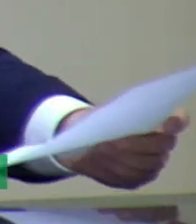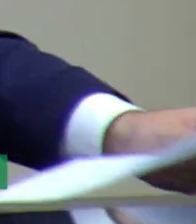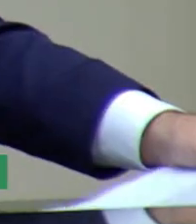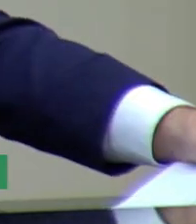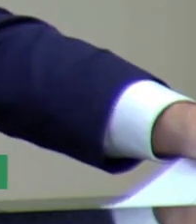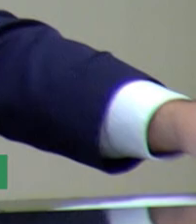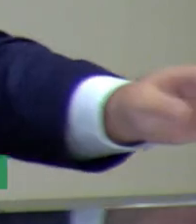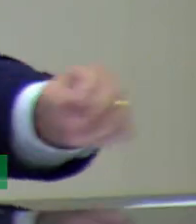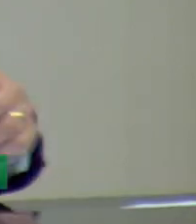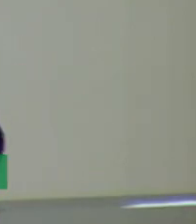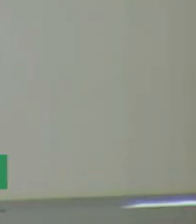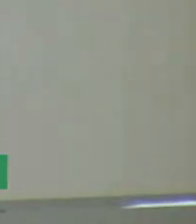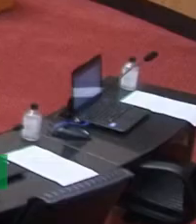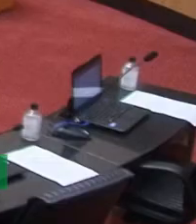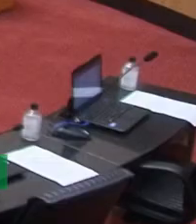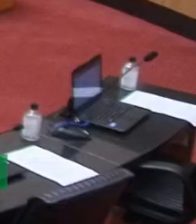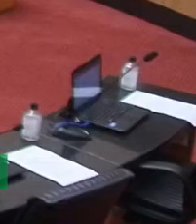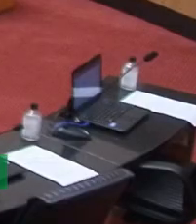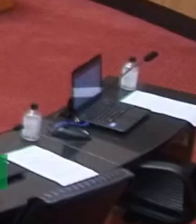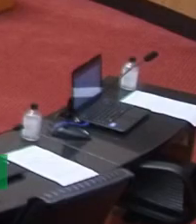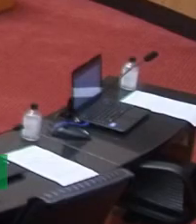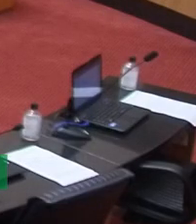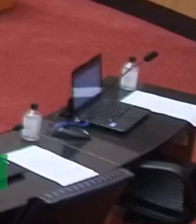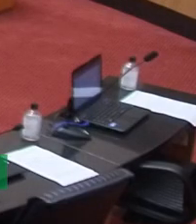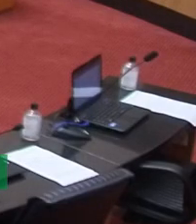secretário, lavrei a presente ata.